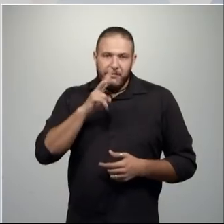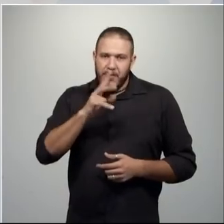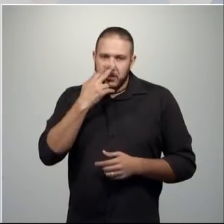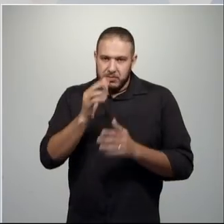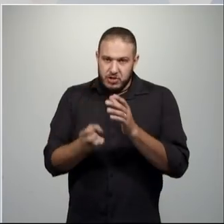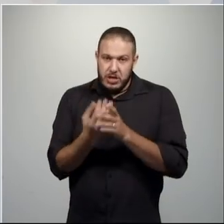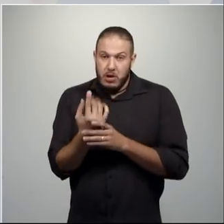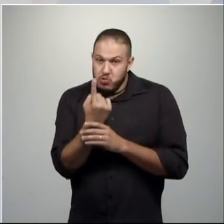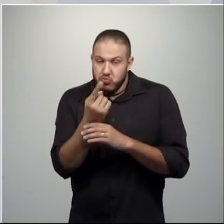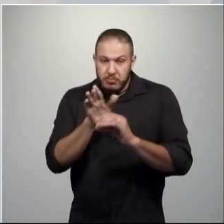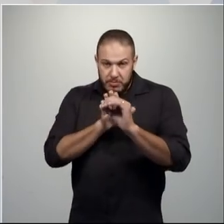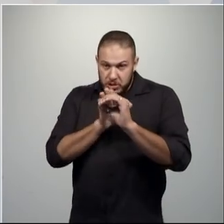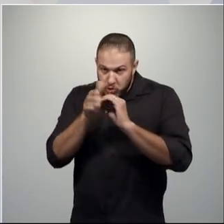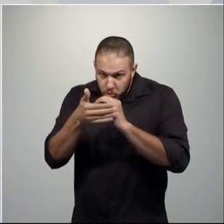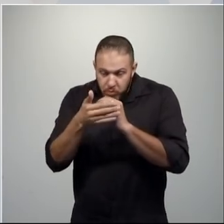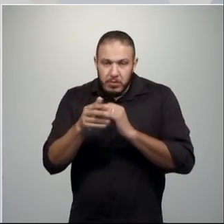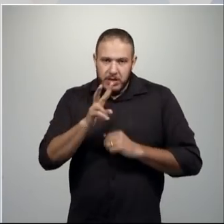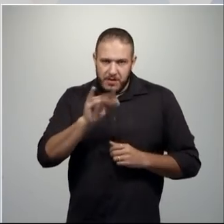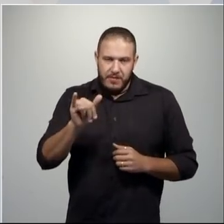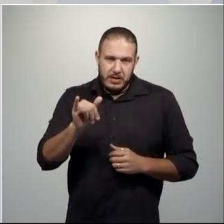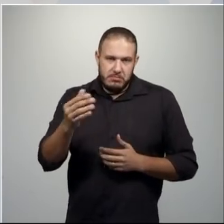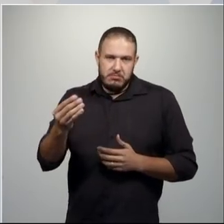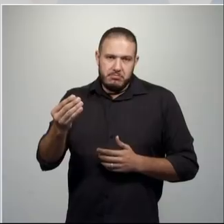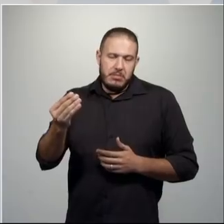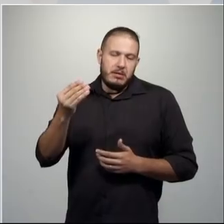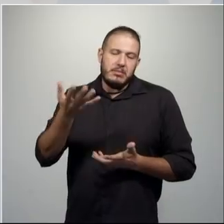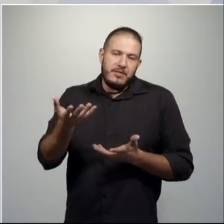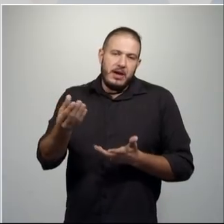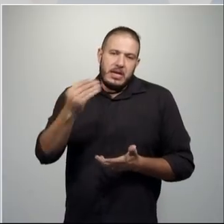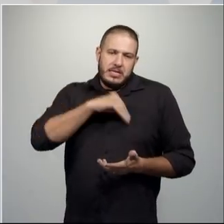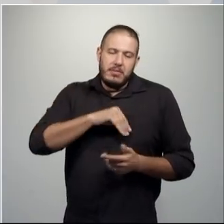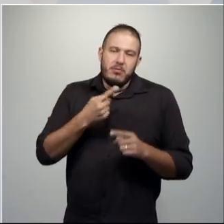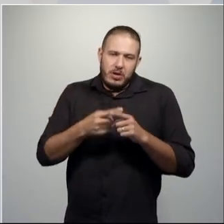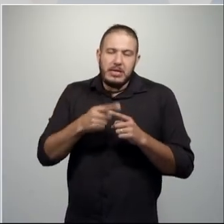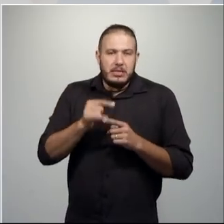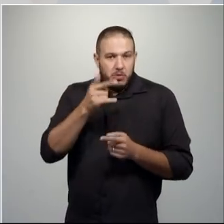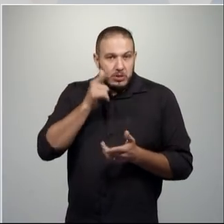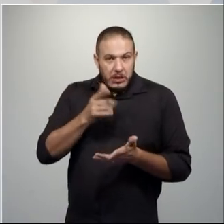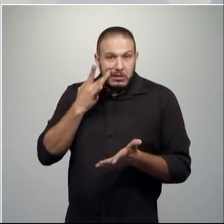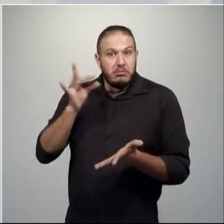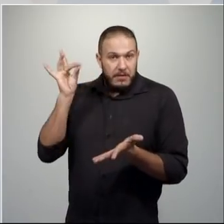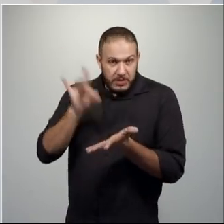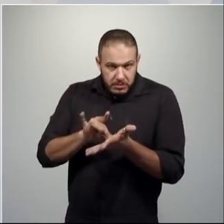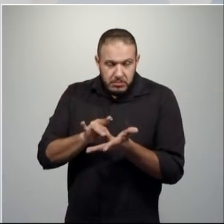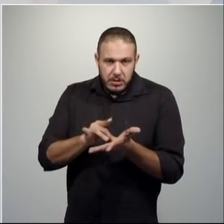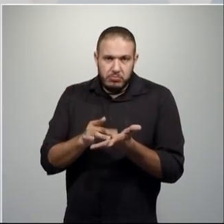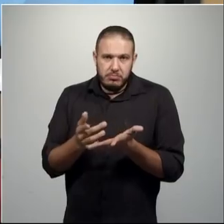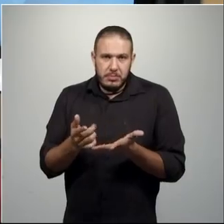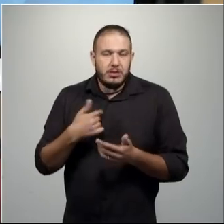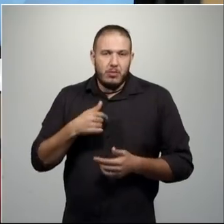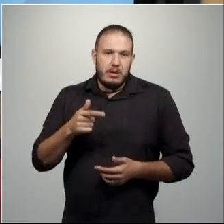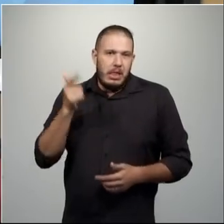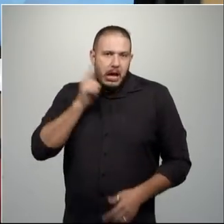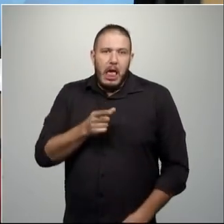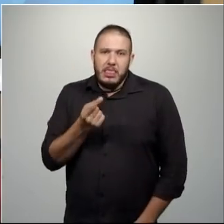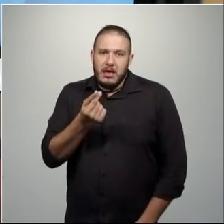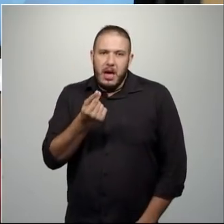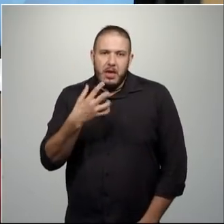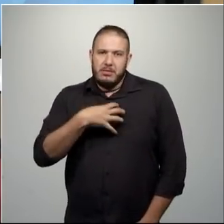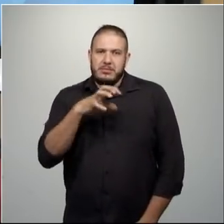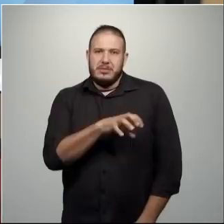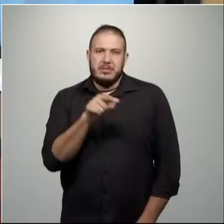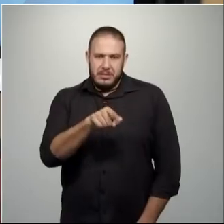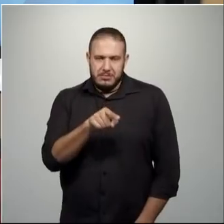bitcoin que ele vai receber simplesmente pelo fato de conseguir fazer essa validação e bom tom e ganhar dinheiro assim